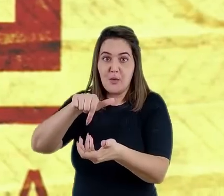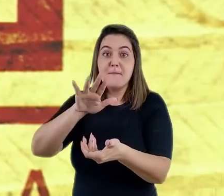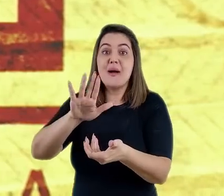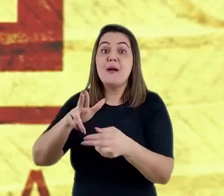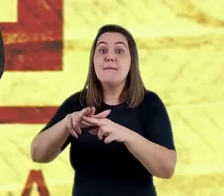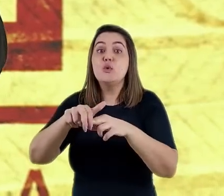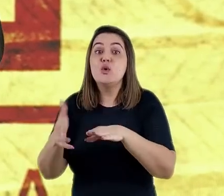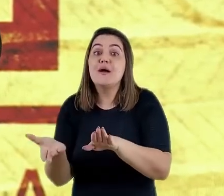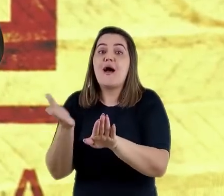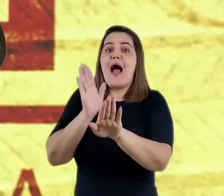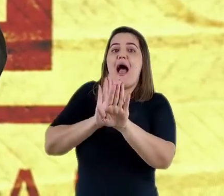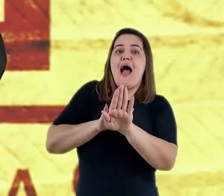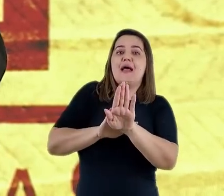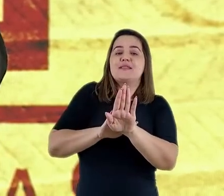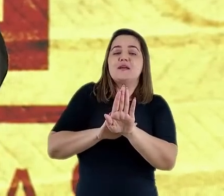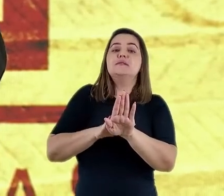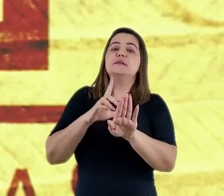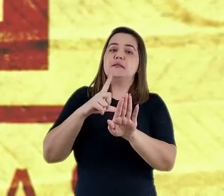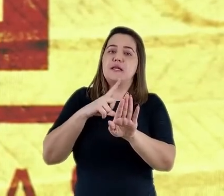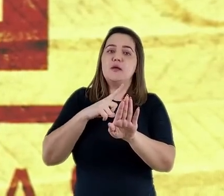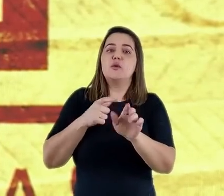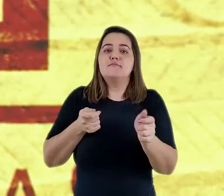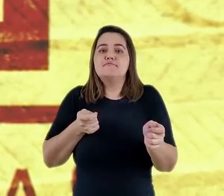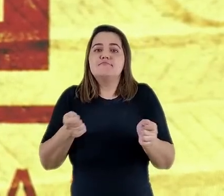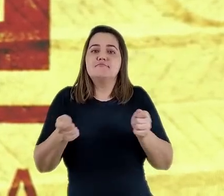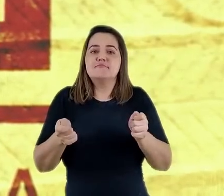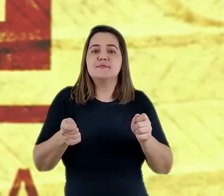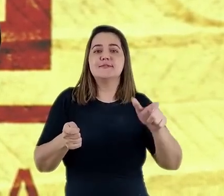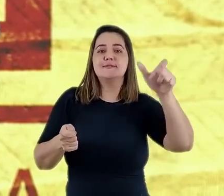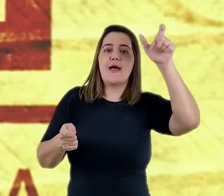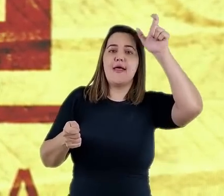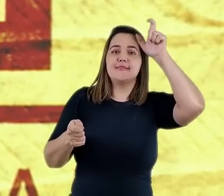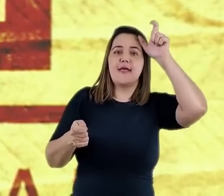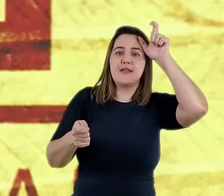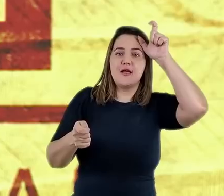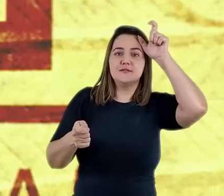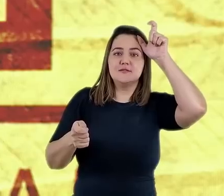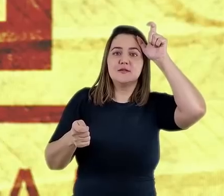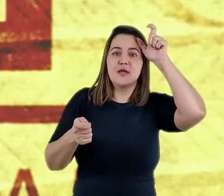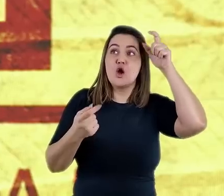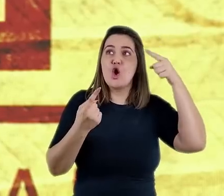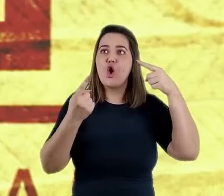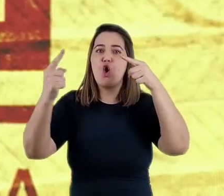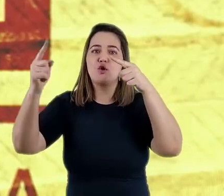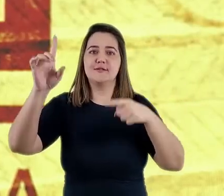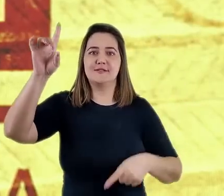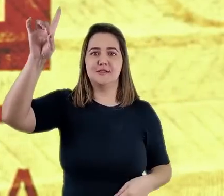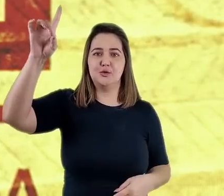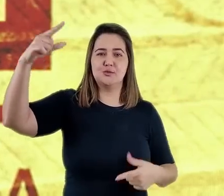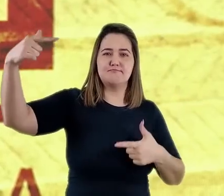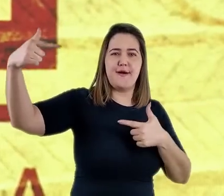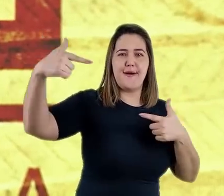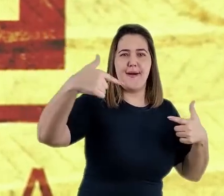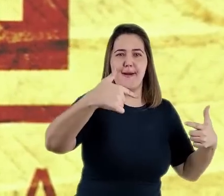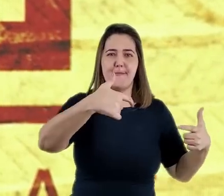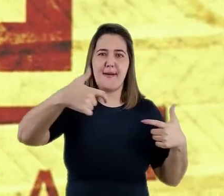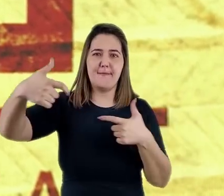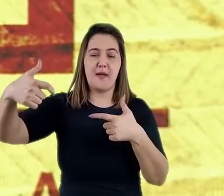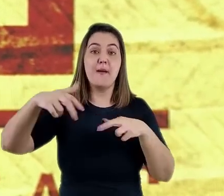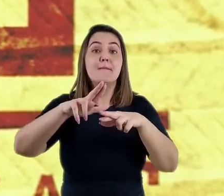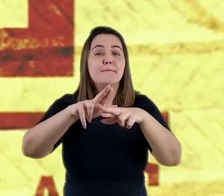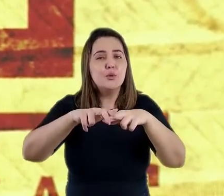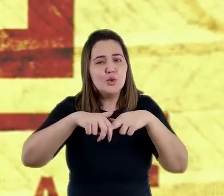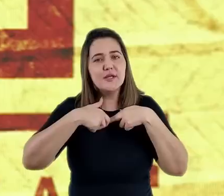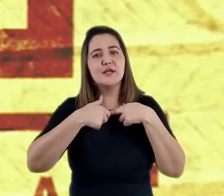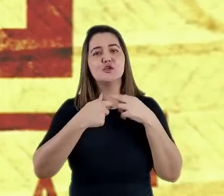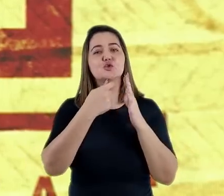atuação, se torna um eco histórico do grande conflito entre Deus e Satanás. É por isso que ele é descrito como subindo